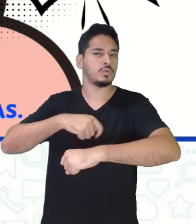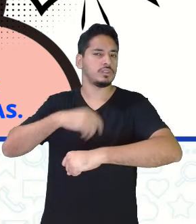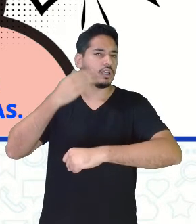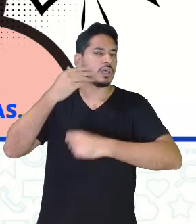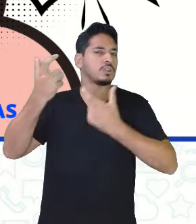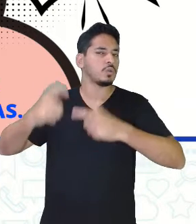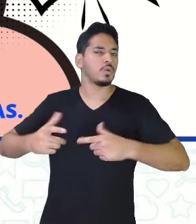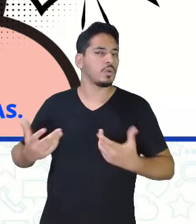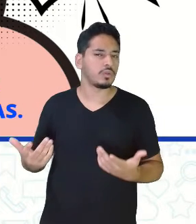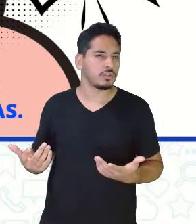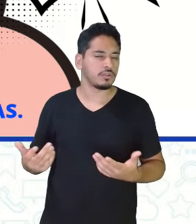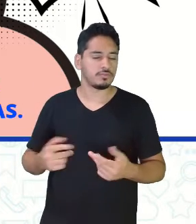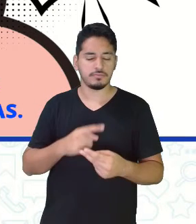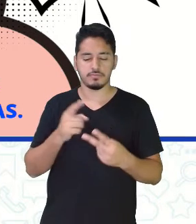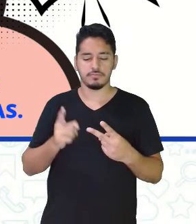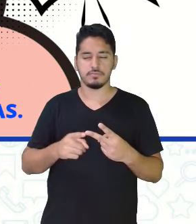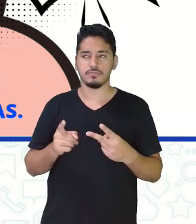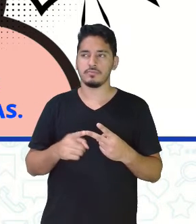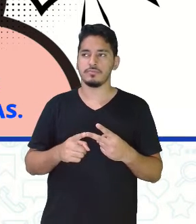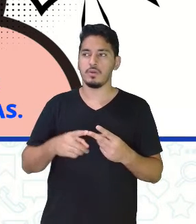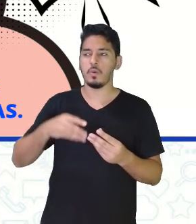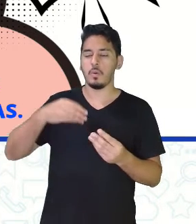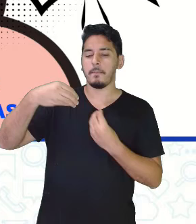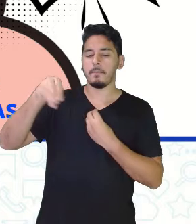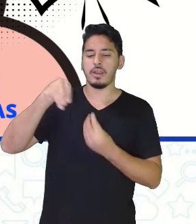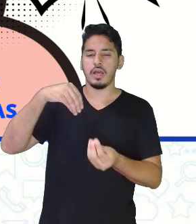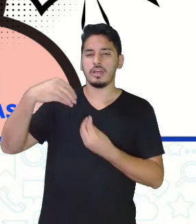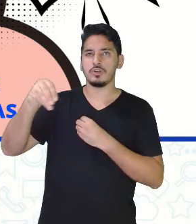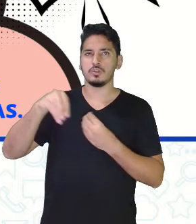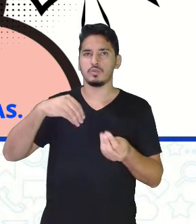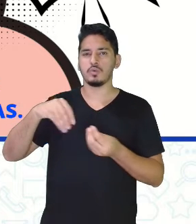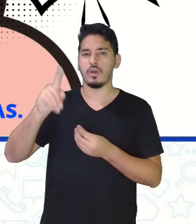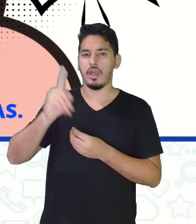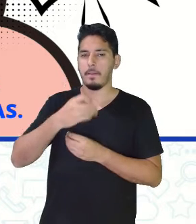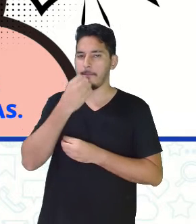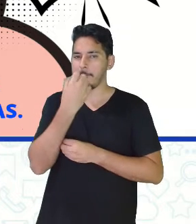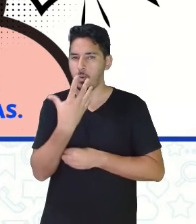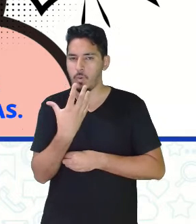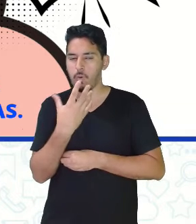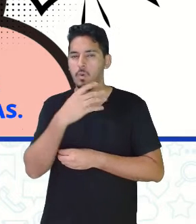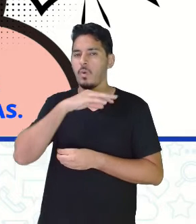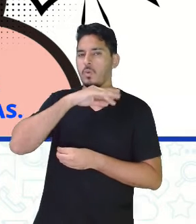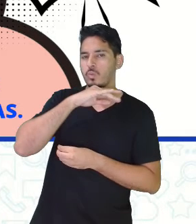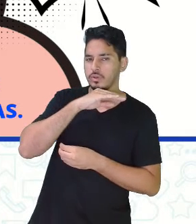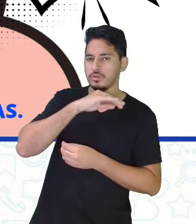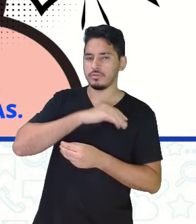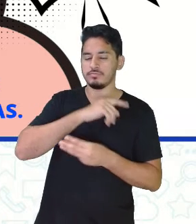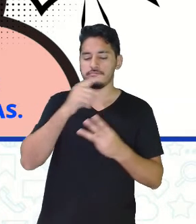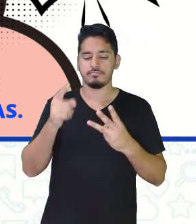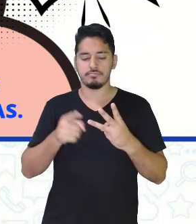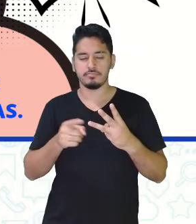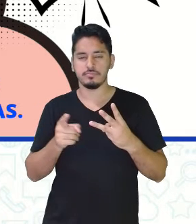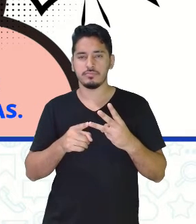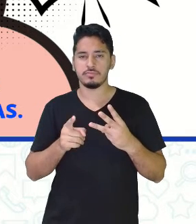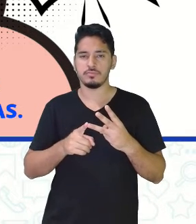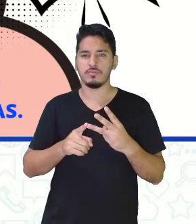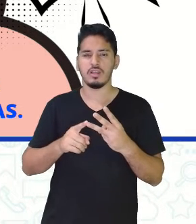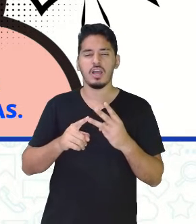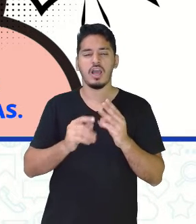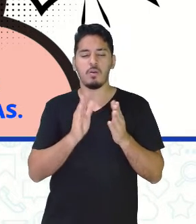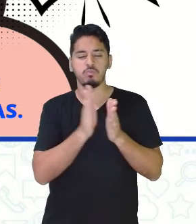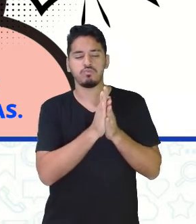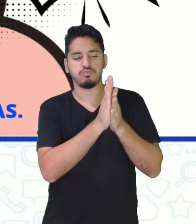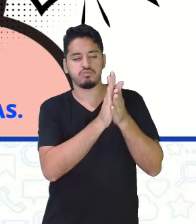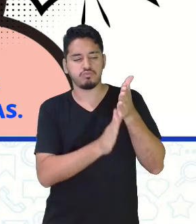responder? A outra: o plástico é vilão ou mocinho? E, por fim, a cerâmica é